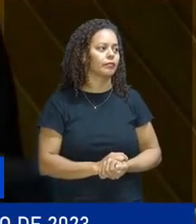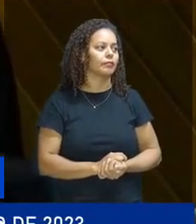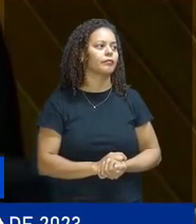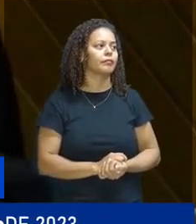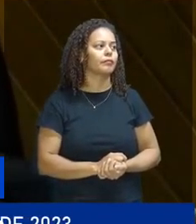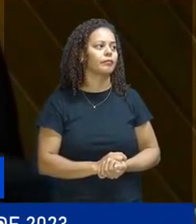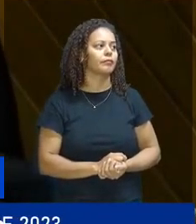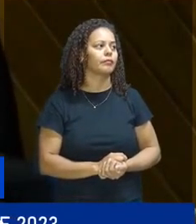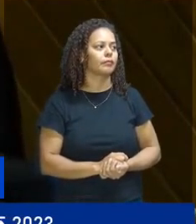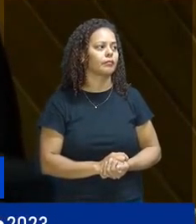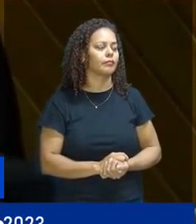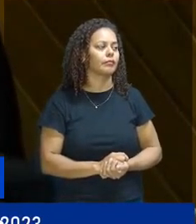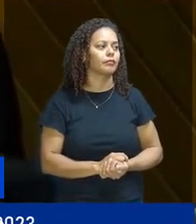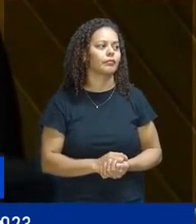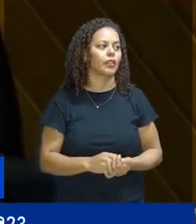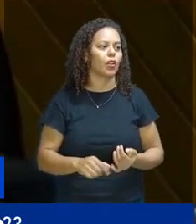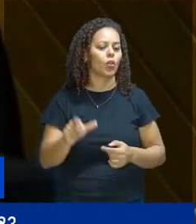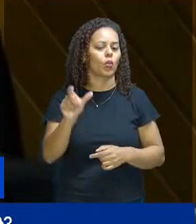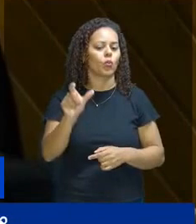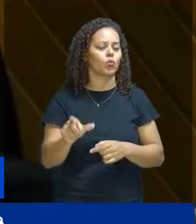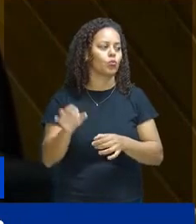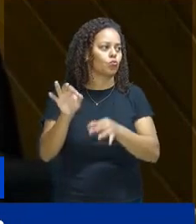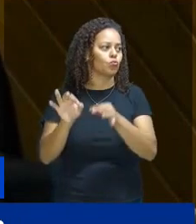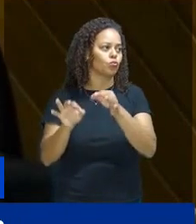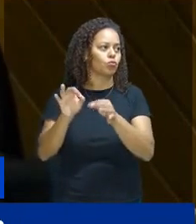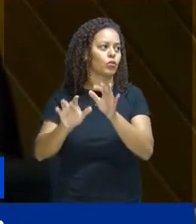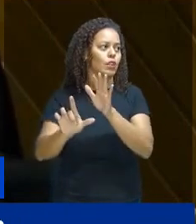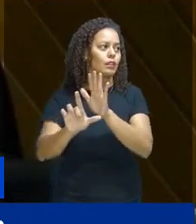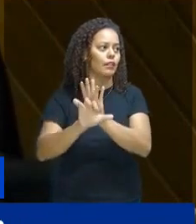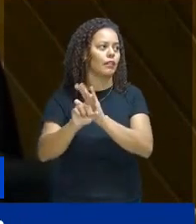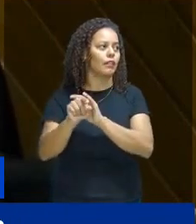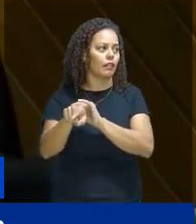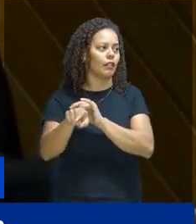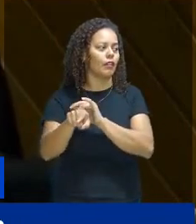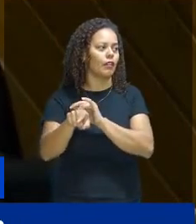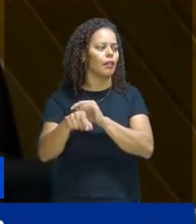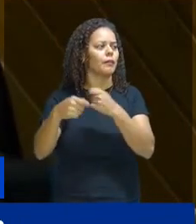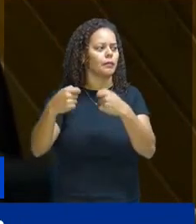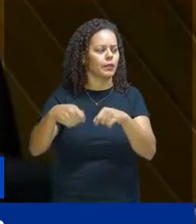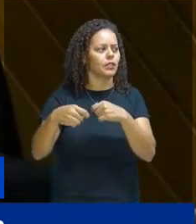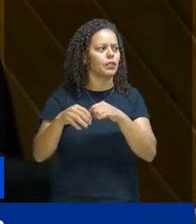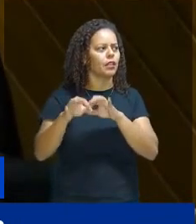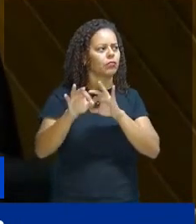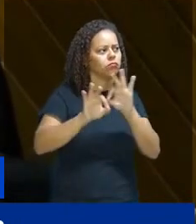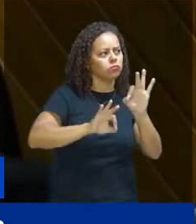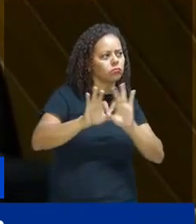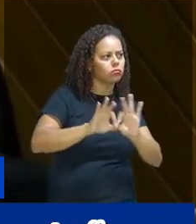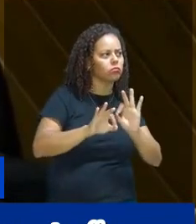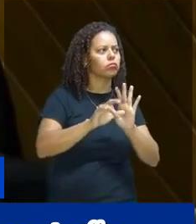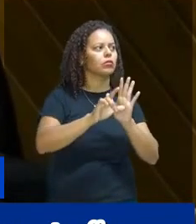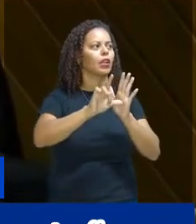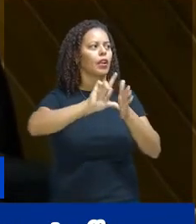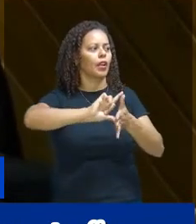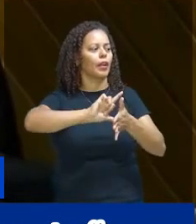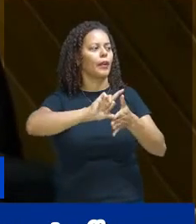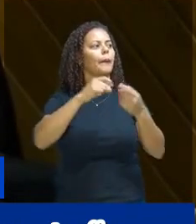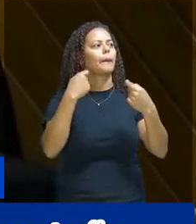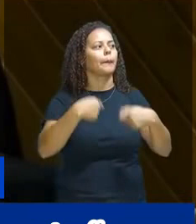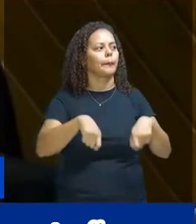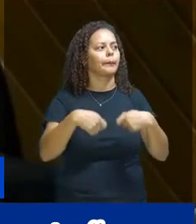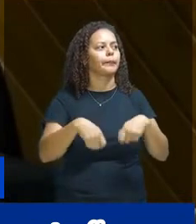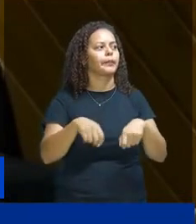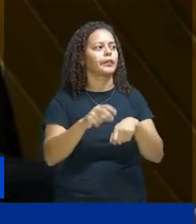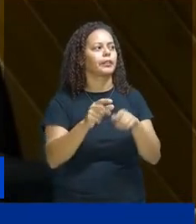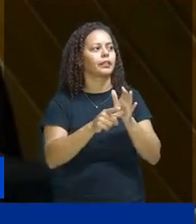o legislador regulamentar, nesse caso, preocupou-se especificamente com esse tipo de prevenir esse tipo